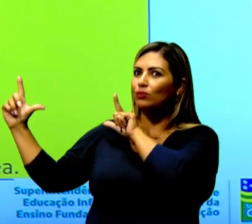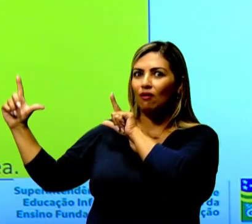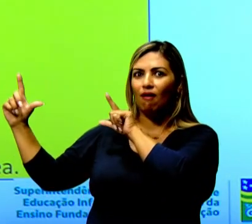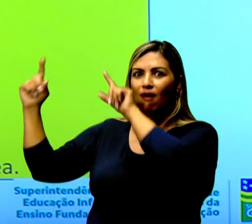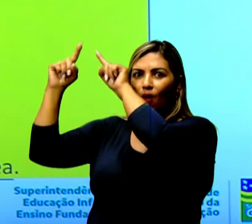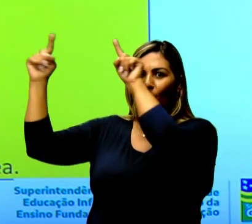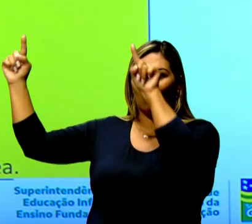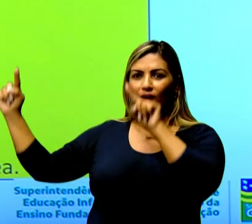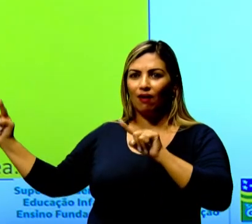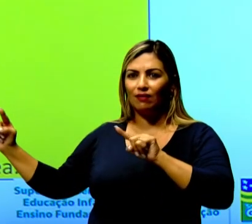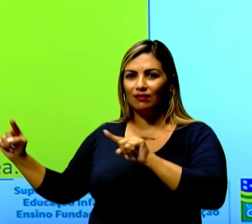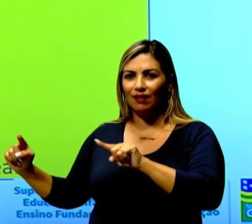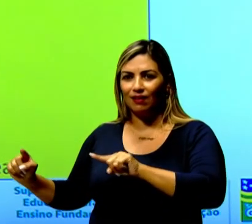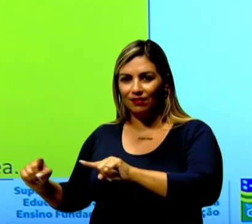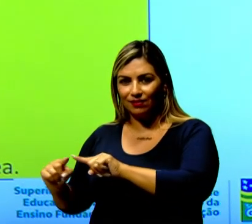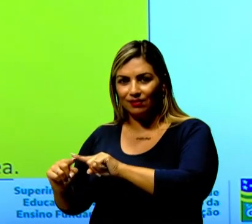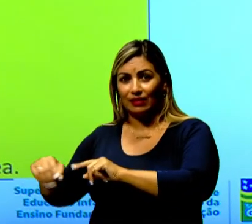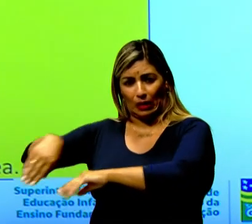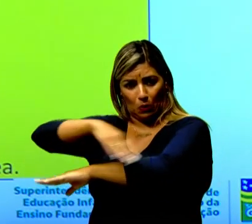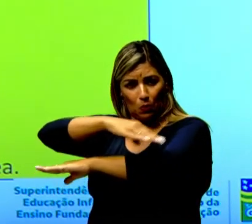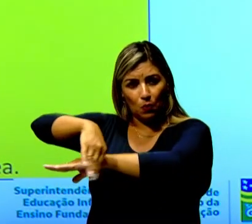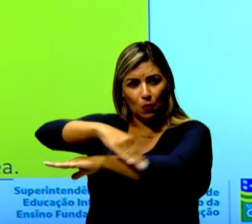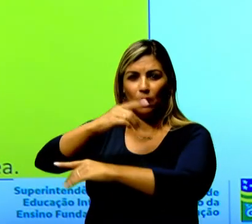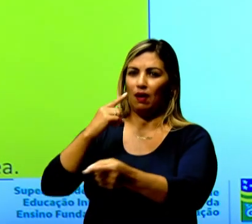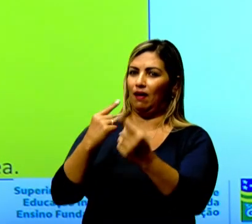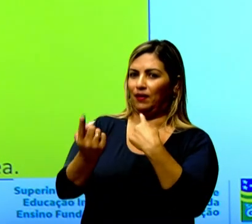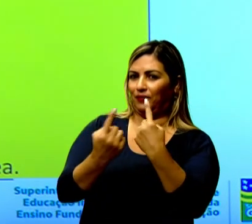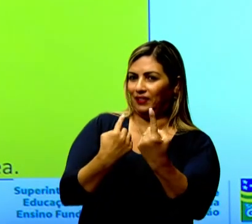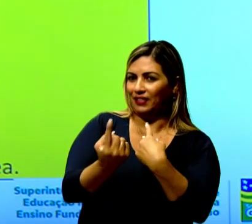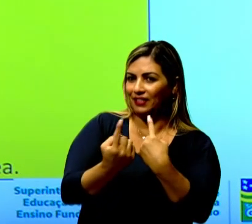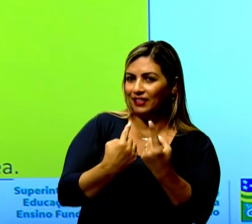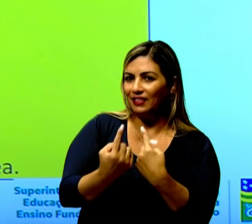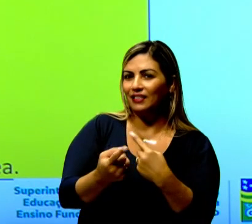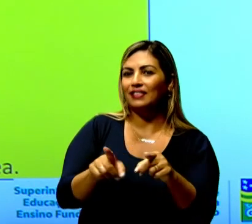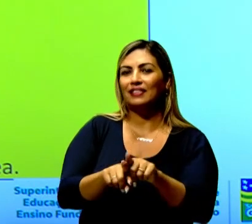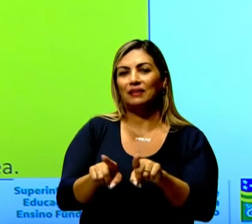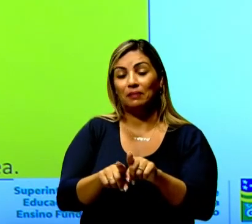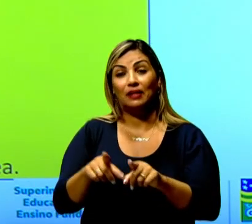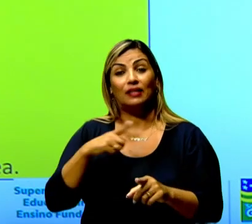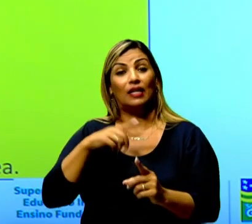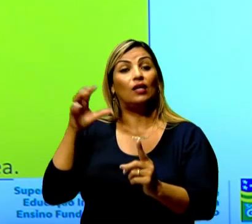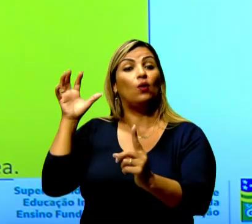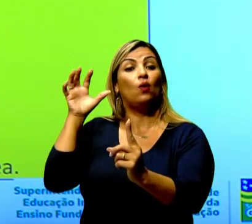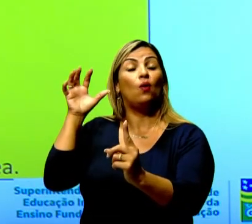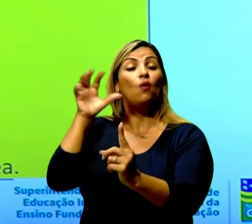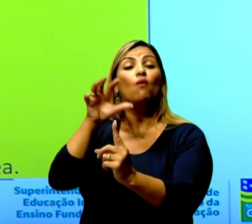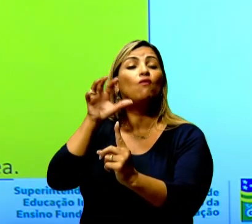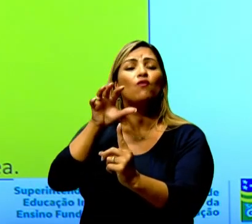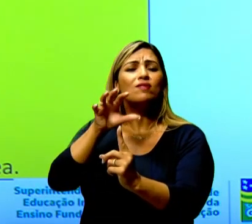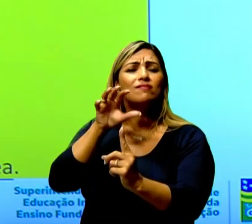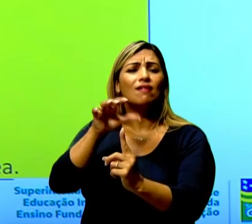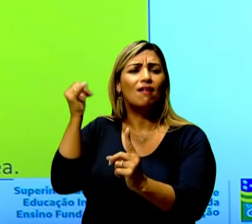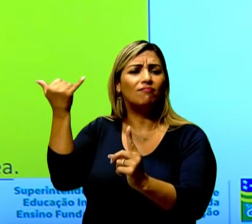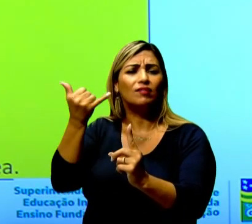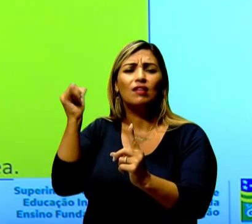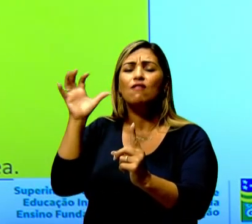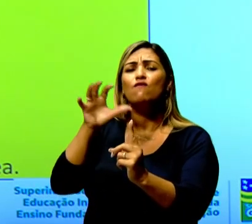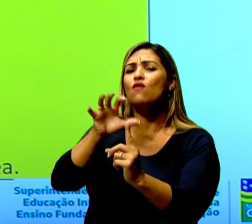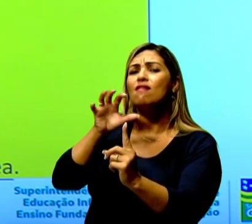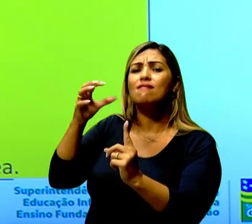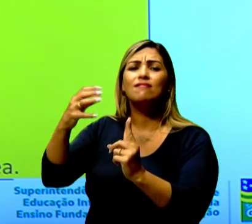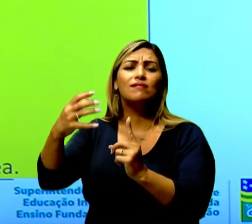cartaz que está em circulação em ruas e avenidas têm a intenção de fazer um anúncio de